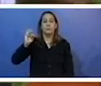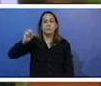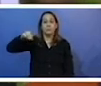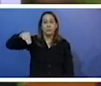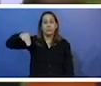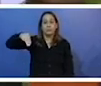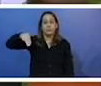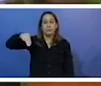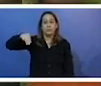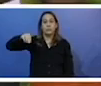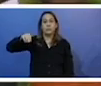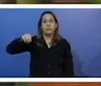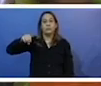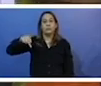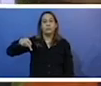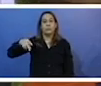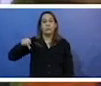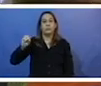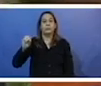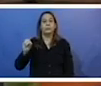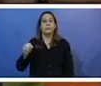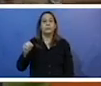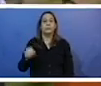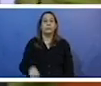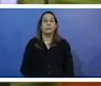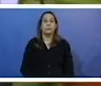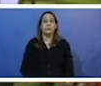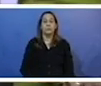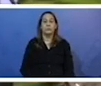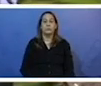Tempo. O tem.